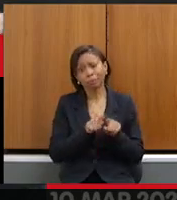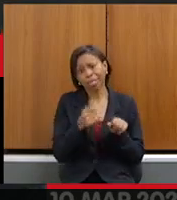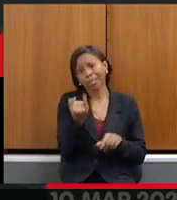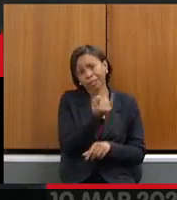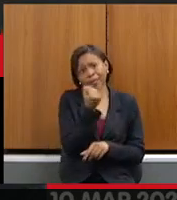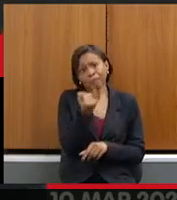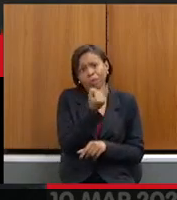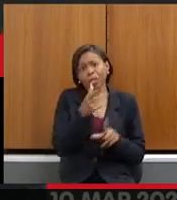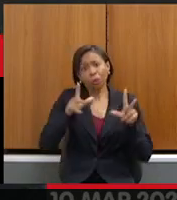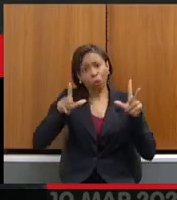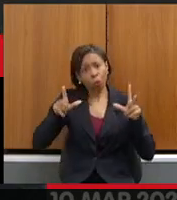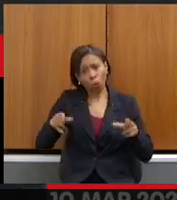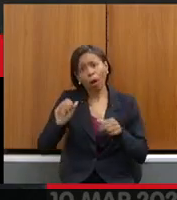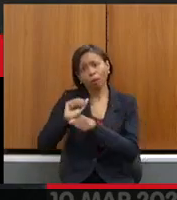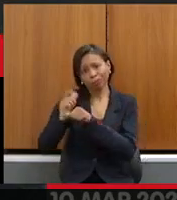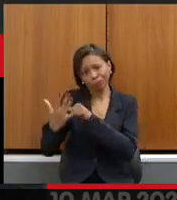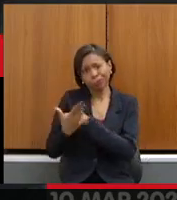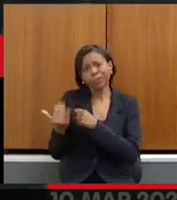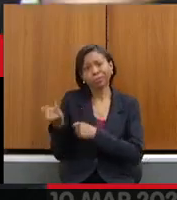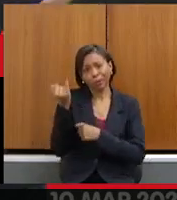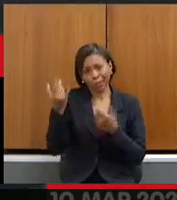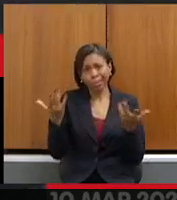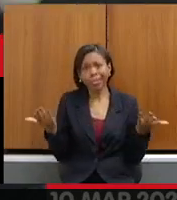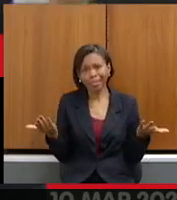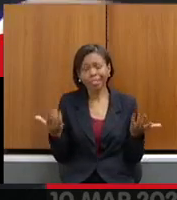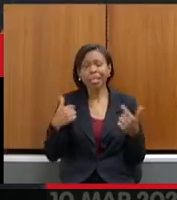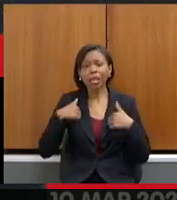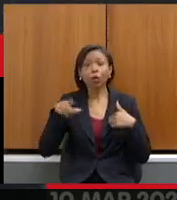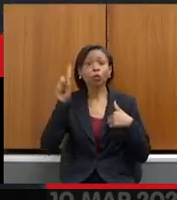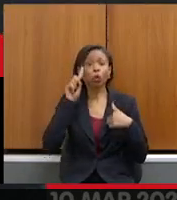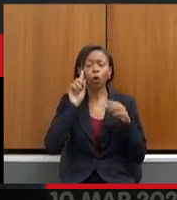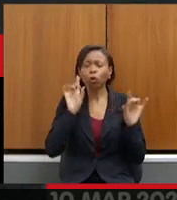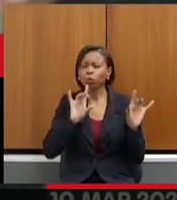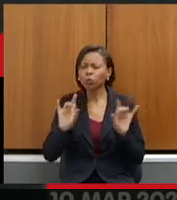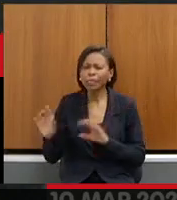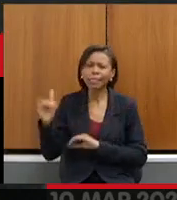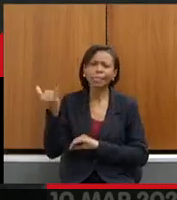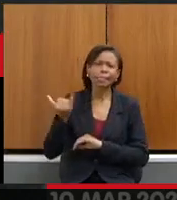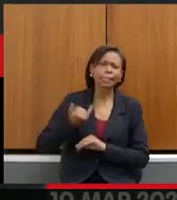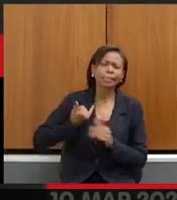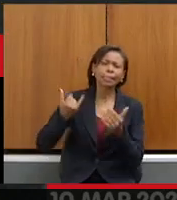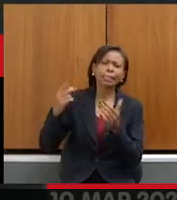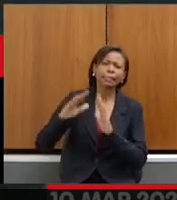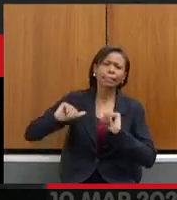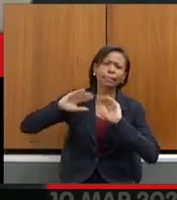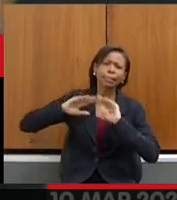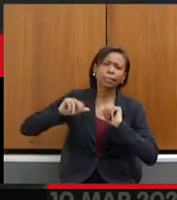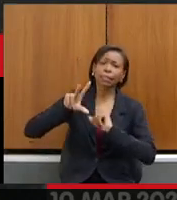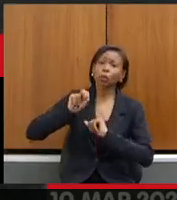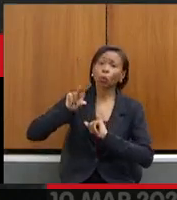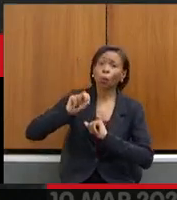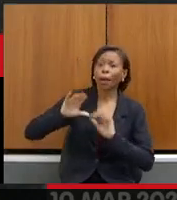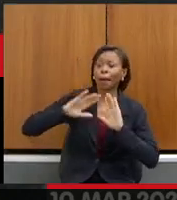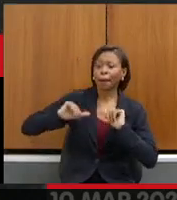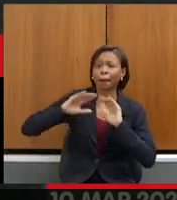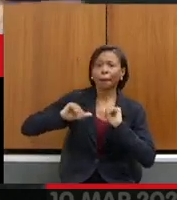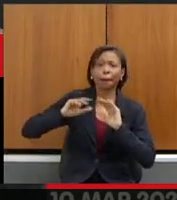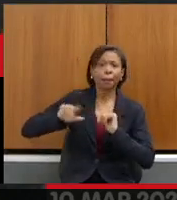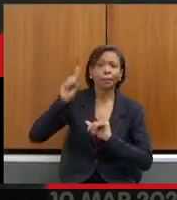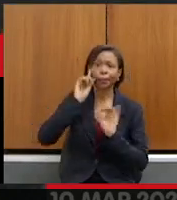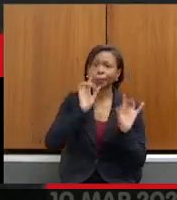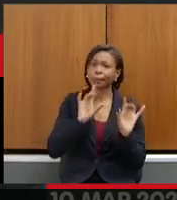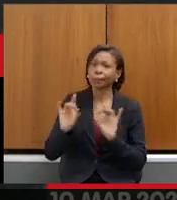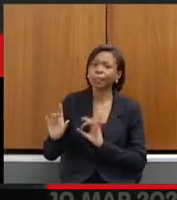também é tão importante como a questão também coronavírus é eu recebo de demanda que por dia aqui é quase 50 pedido por dia que vocês possam olhar com atenção